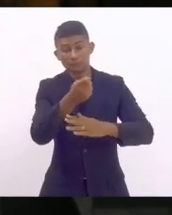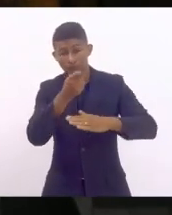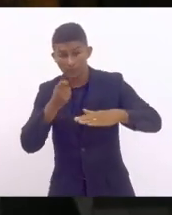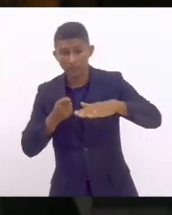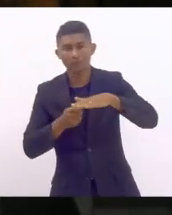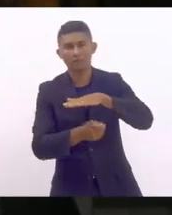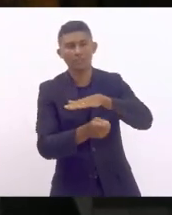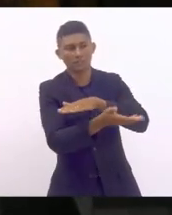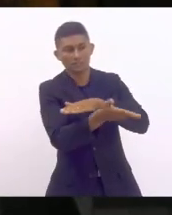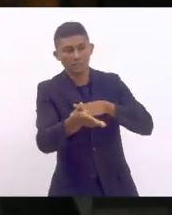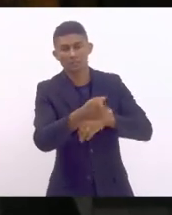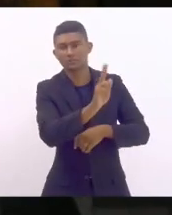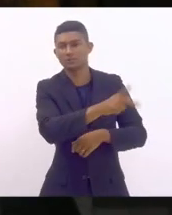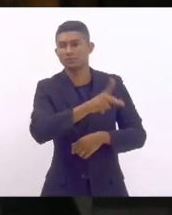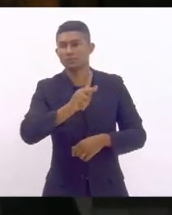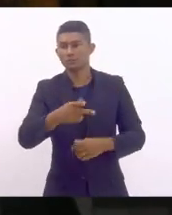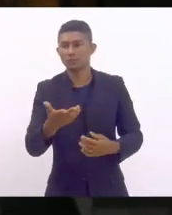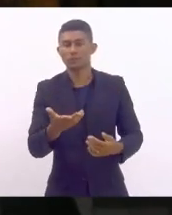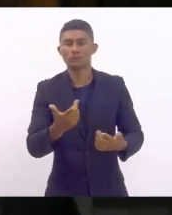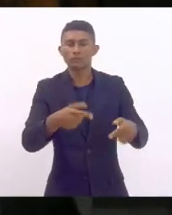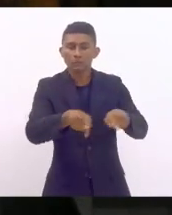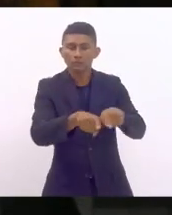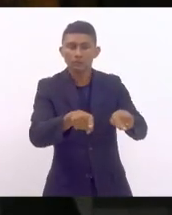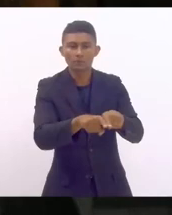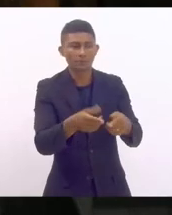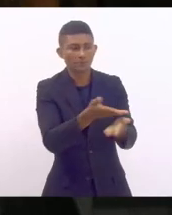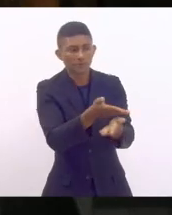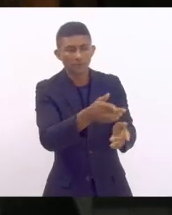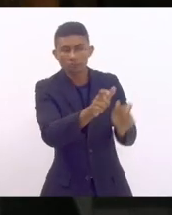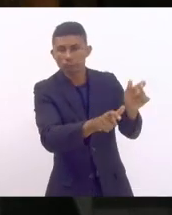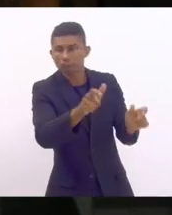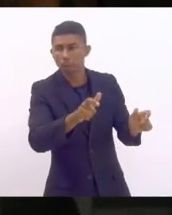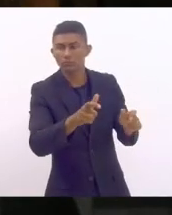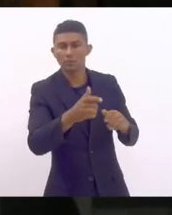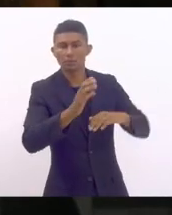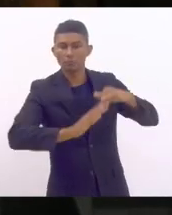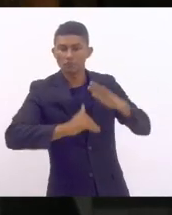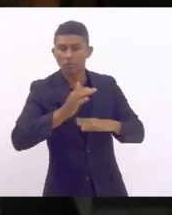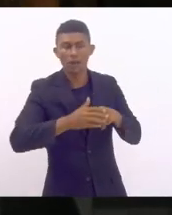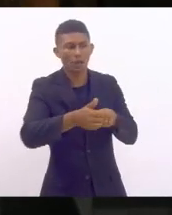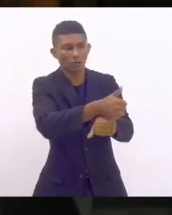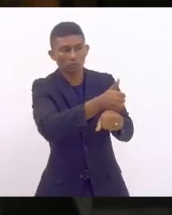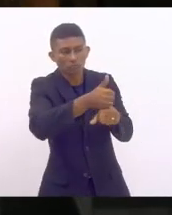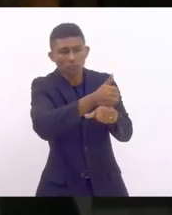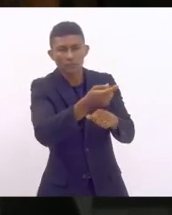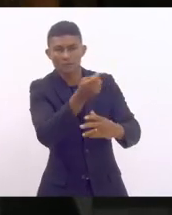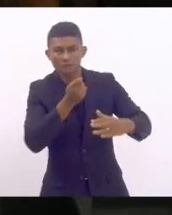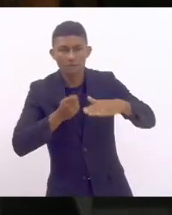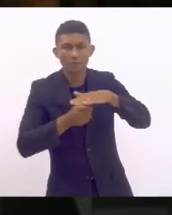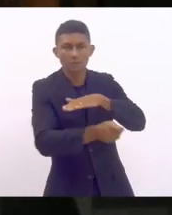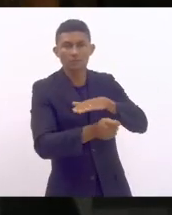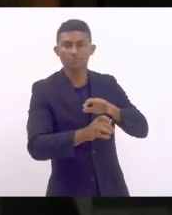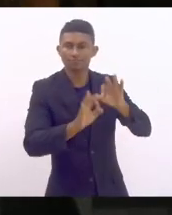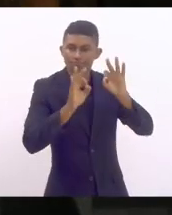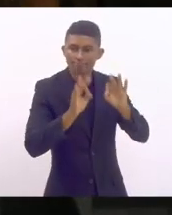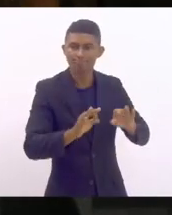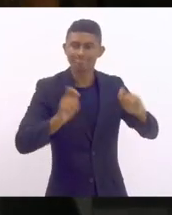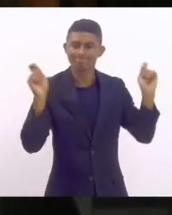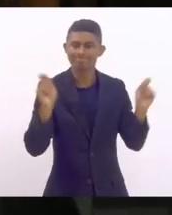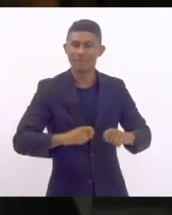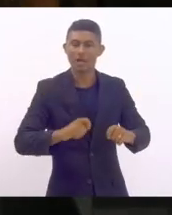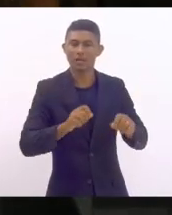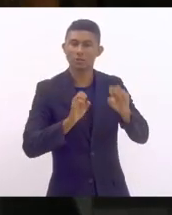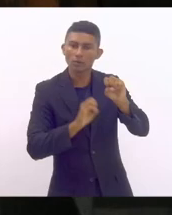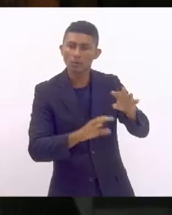no Professor investir no técnico é injeção direta de